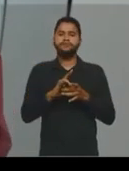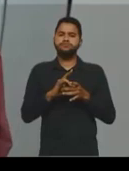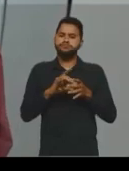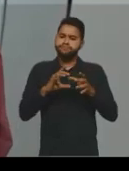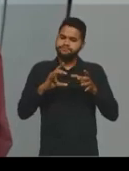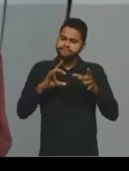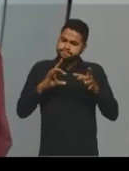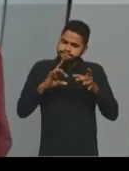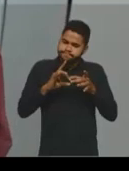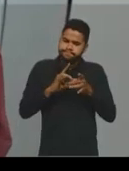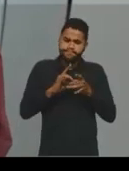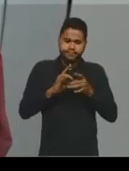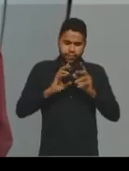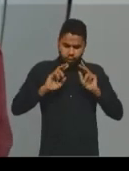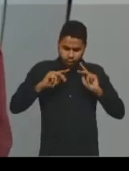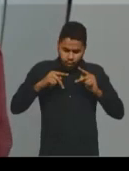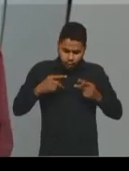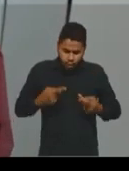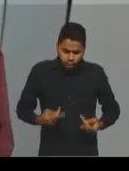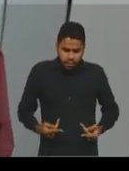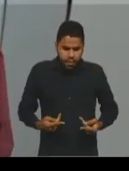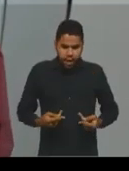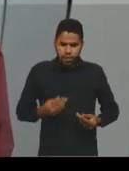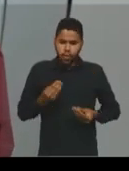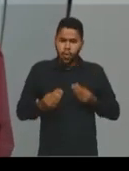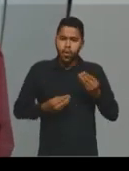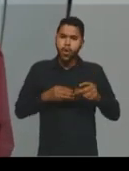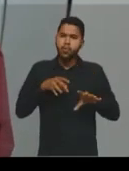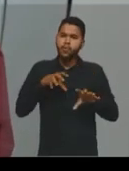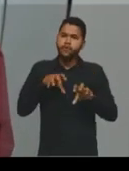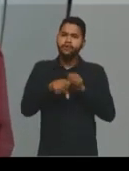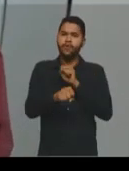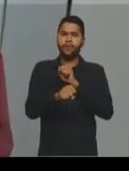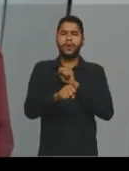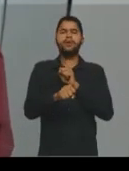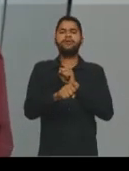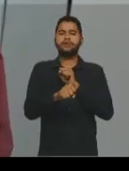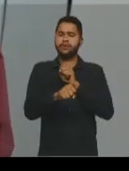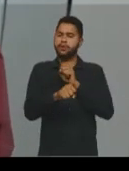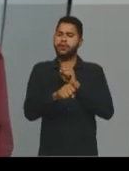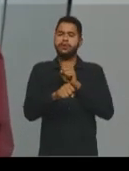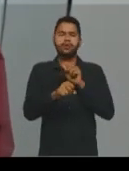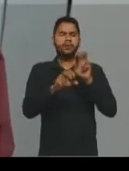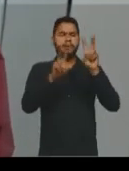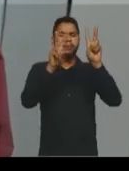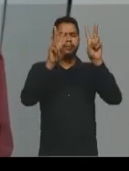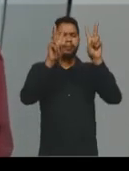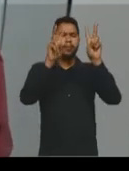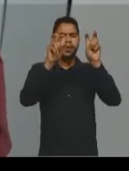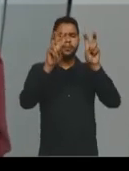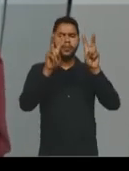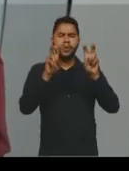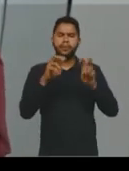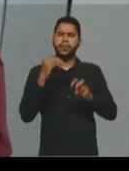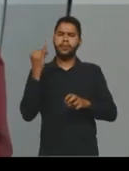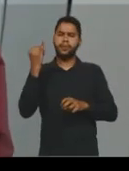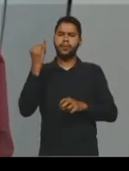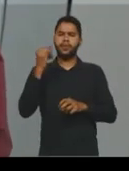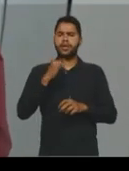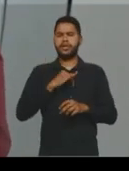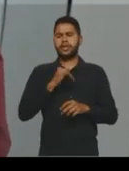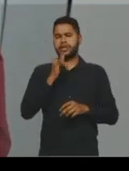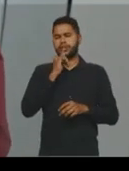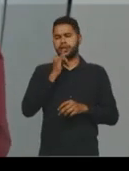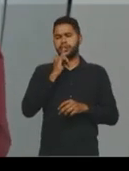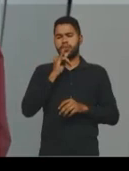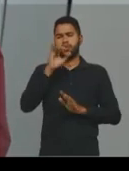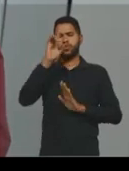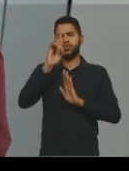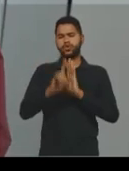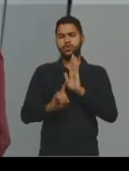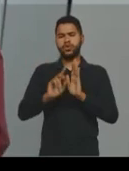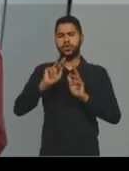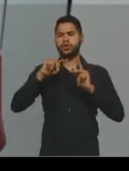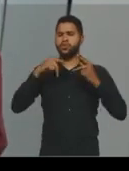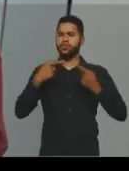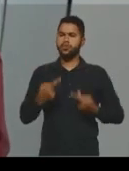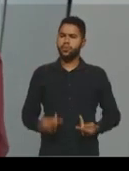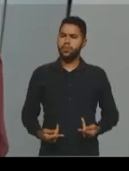integralmente a pessoa humana. Então, esses temas são muito importantes. Direitos humanos, direitos das mulheres,